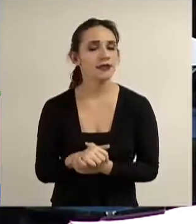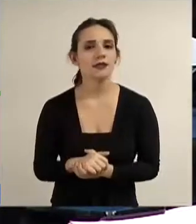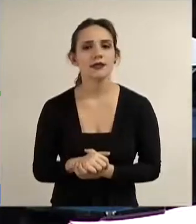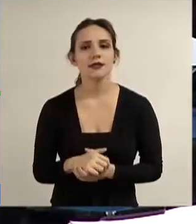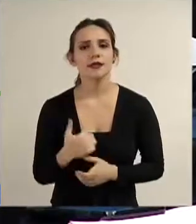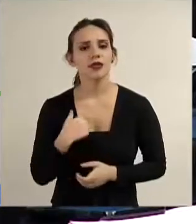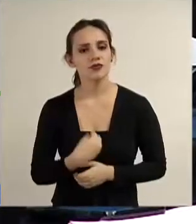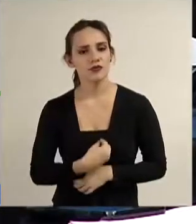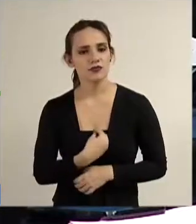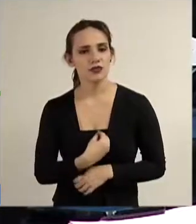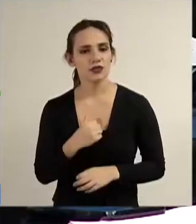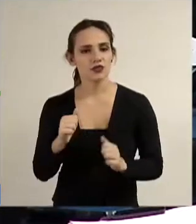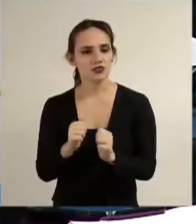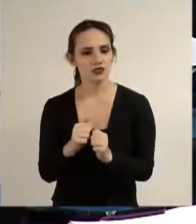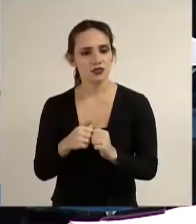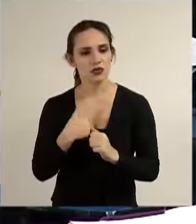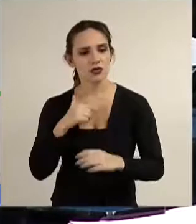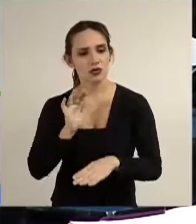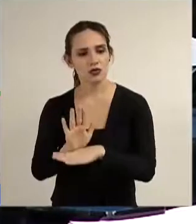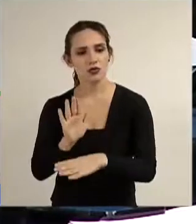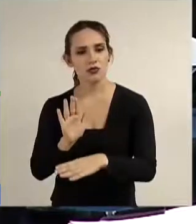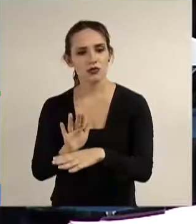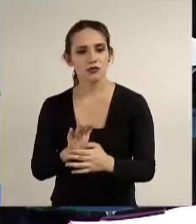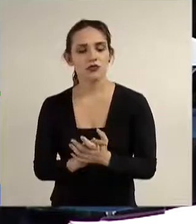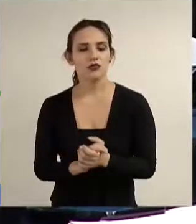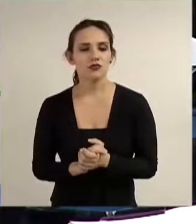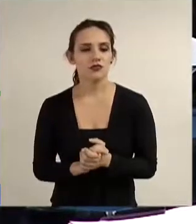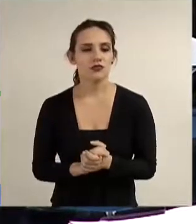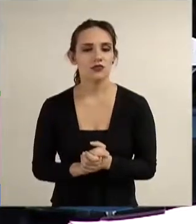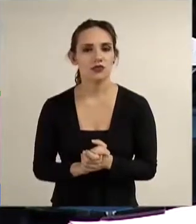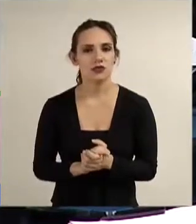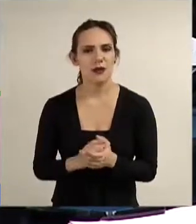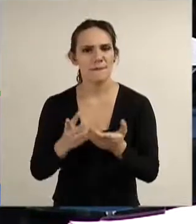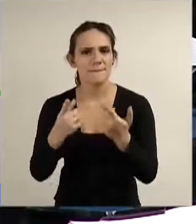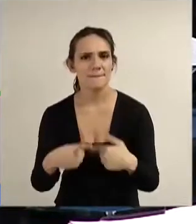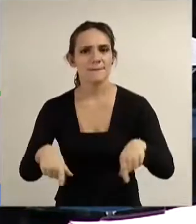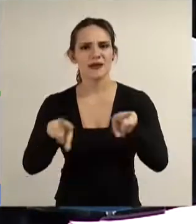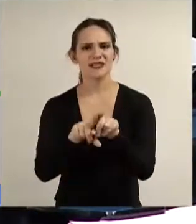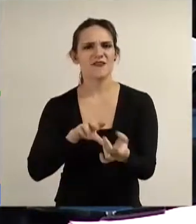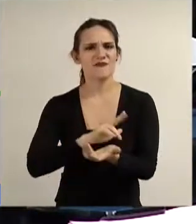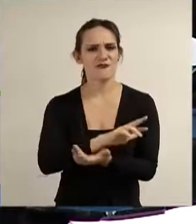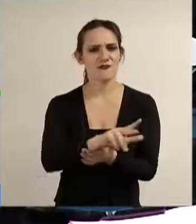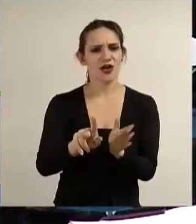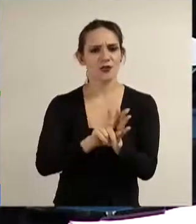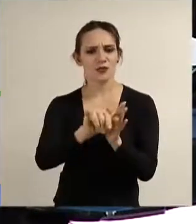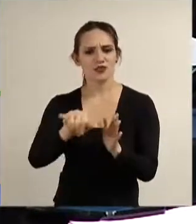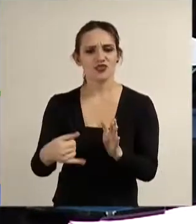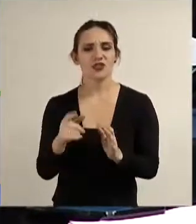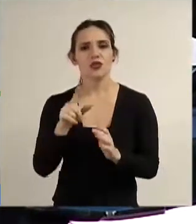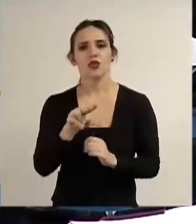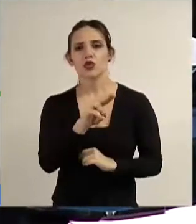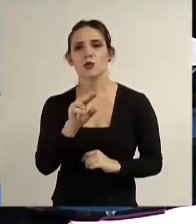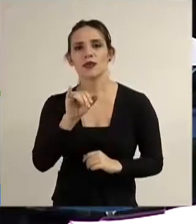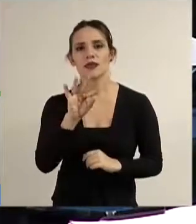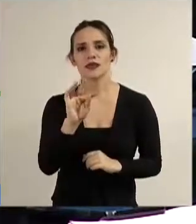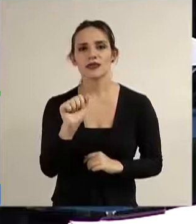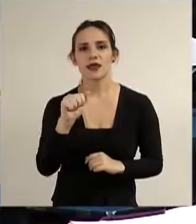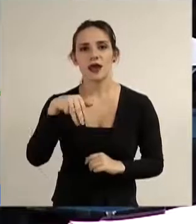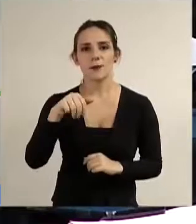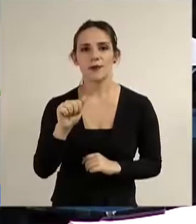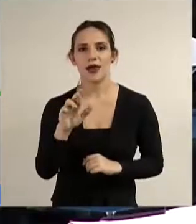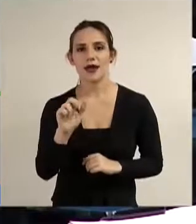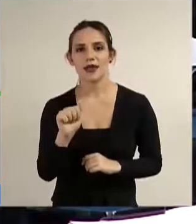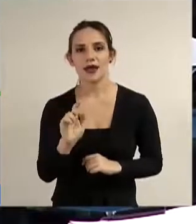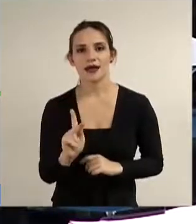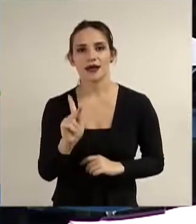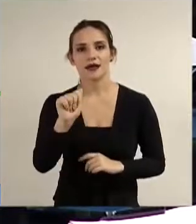Eu participo como colaborador, como parceiro de vários projetos na região do Itamaracá, Jardim